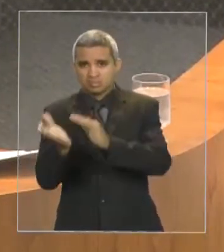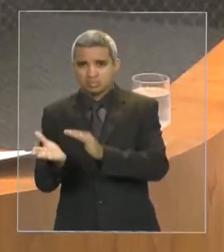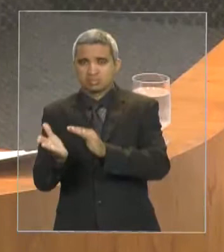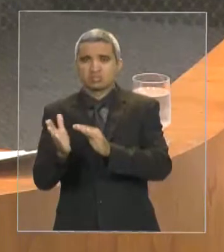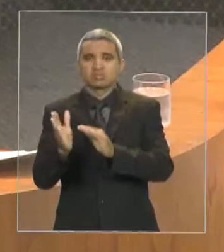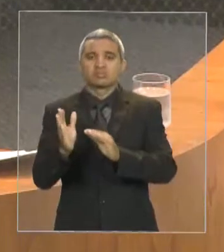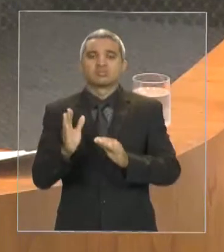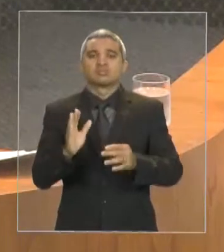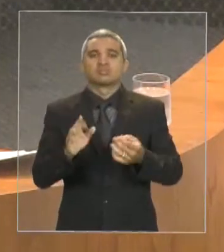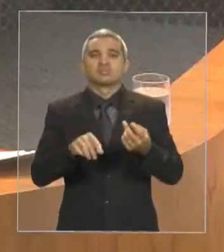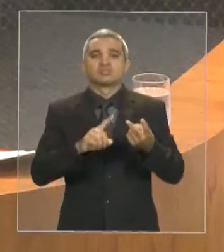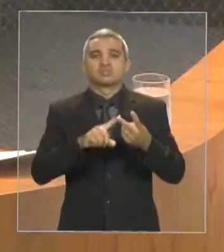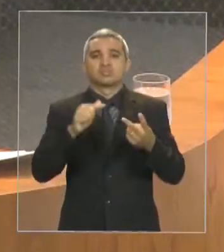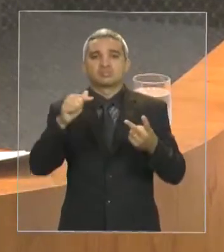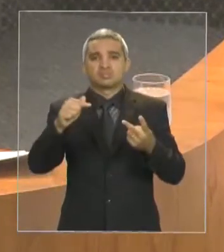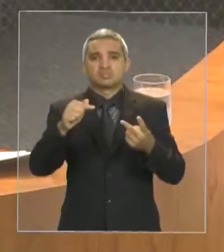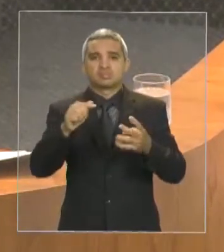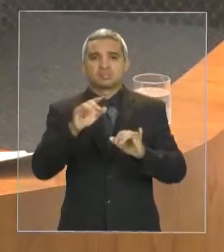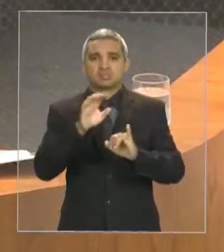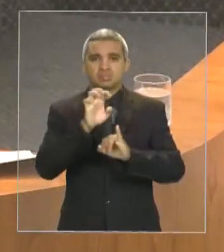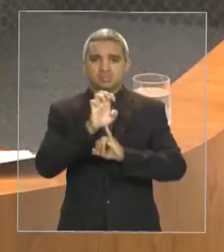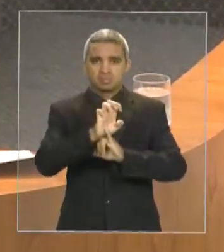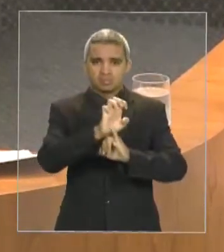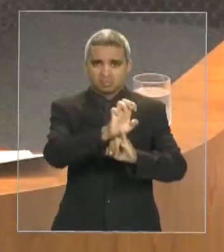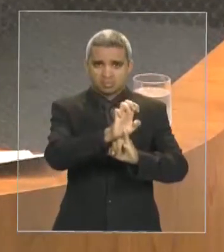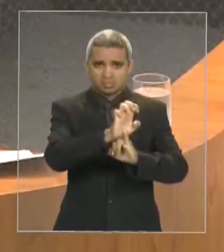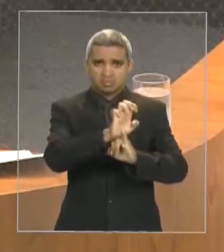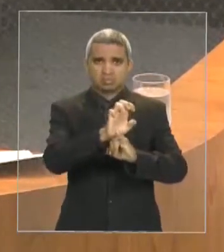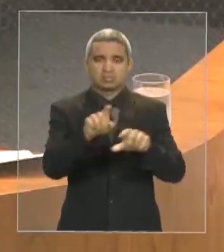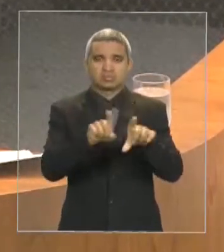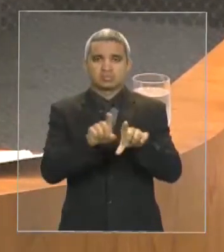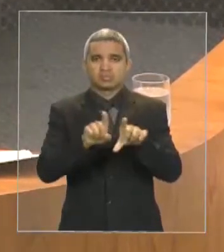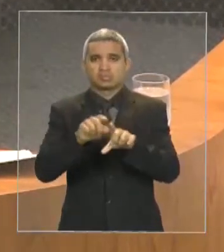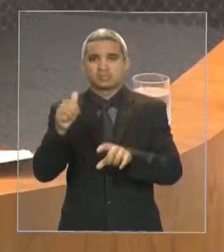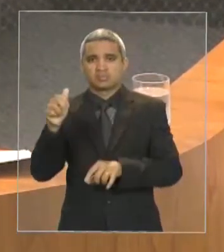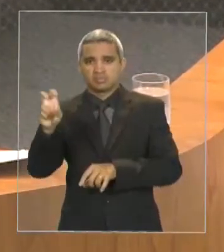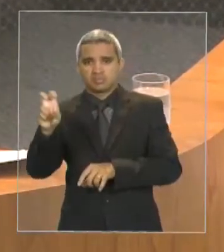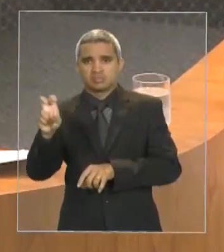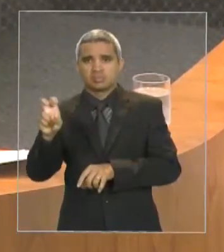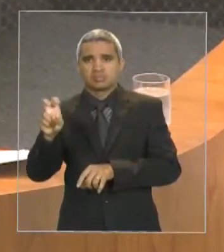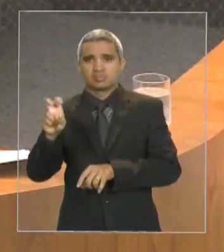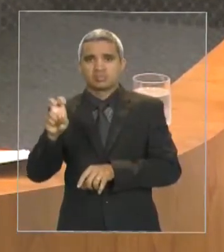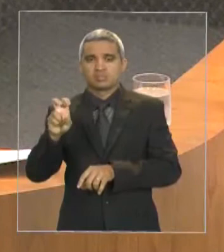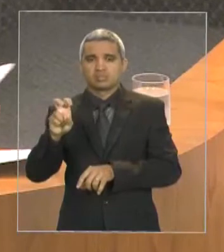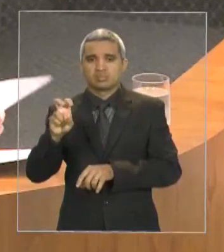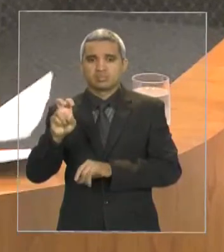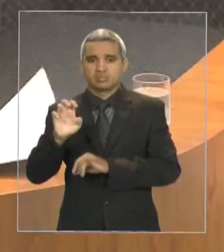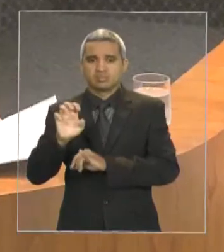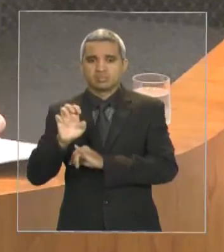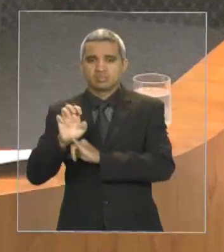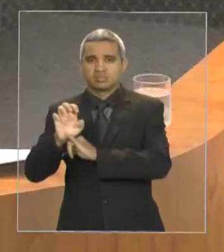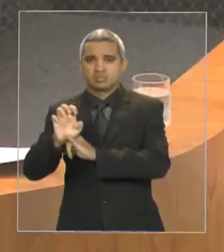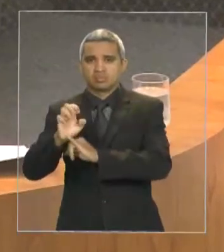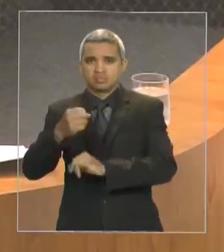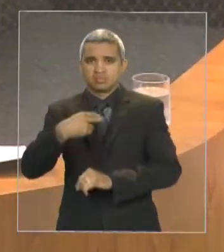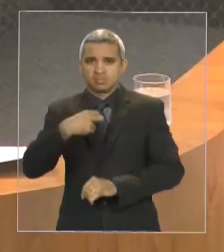de educação, ciência e tecnologia do Maranhão, os IEMAs, além de 15 unidades do IEMA